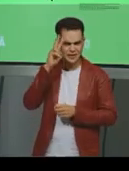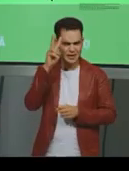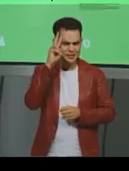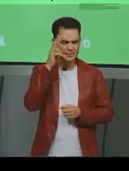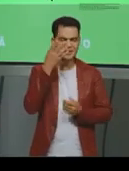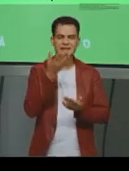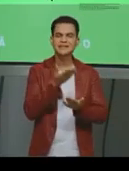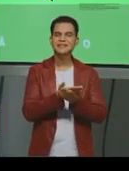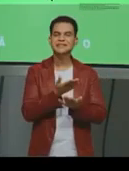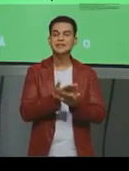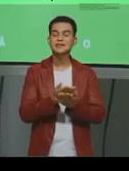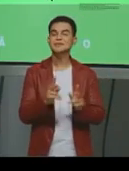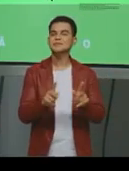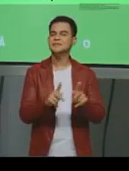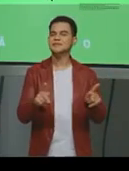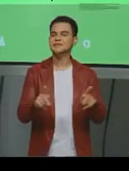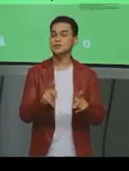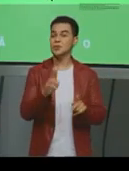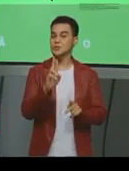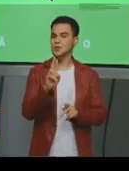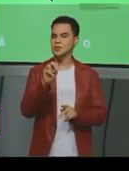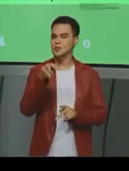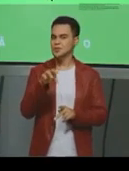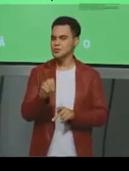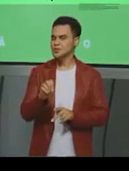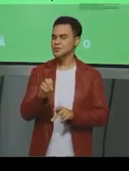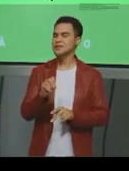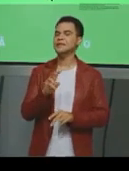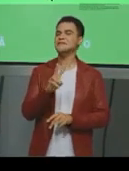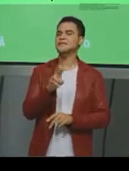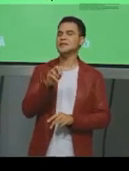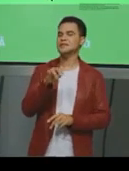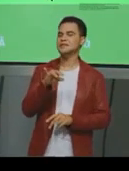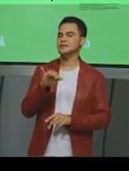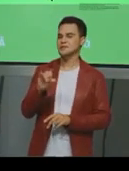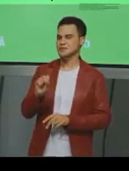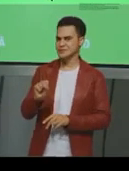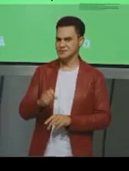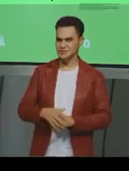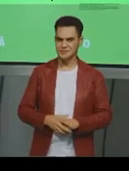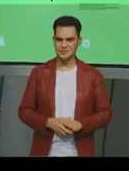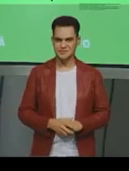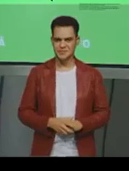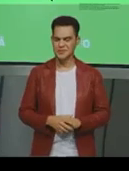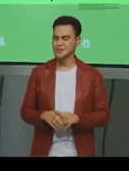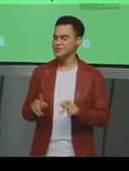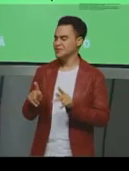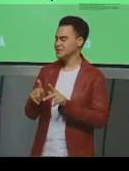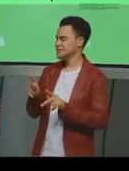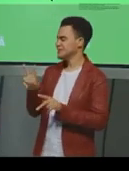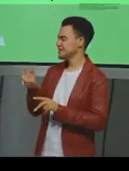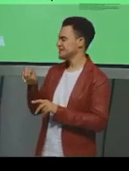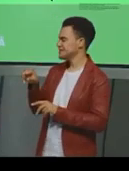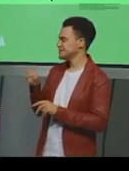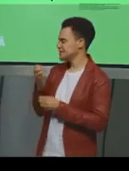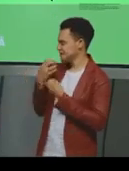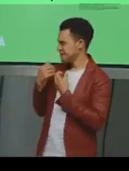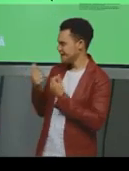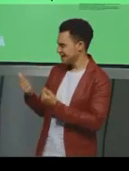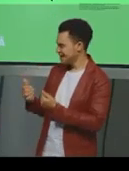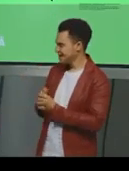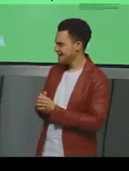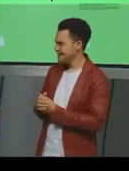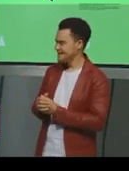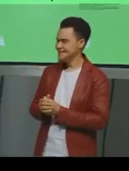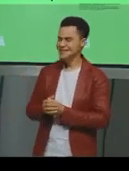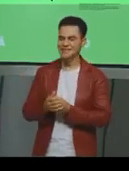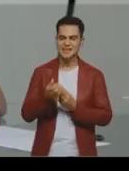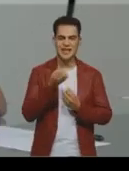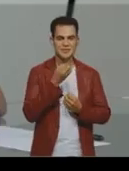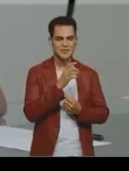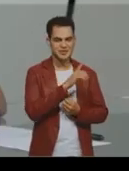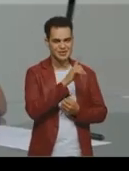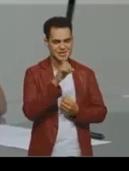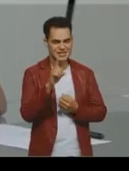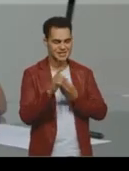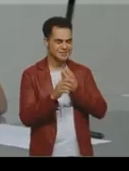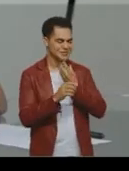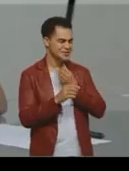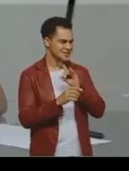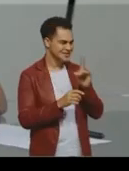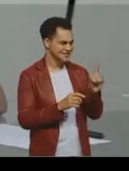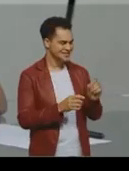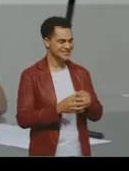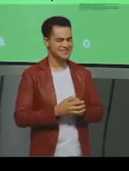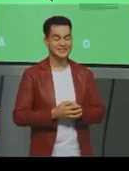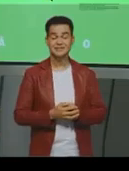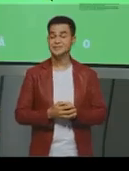aulas do professor Bruno e do professor Vinícius. Professor Vinícius, tudo bem? Tudo bem, Dani. Bom dia, Bruno. Bom dia. Bom